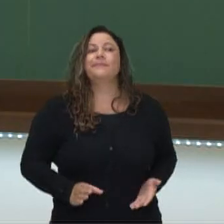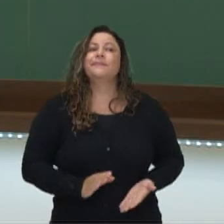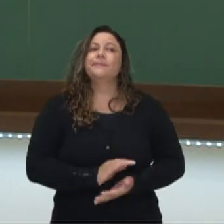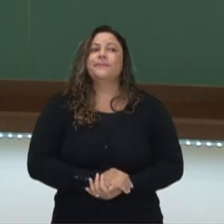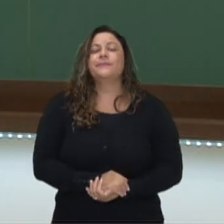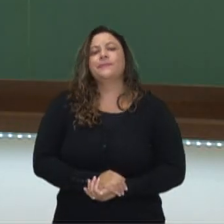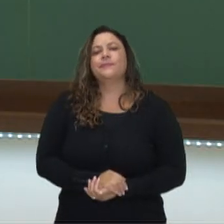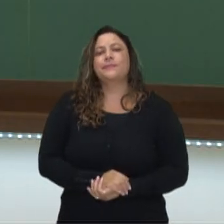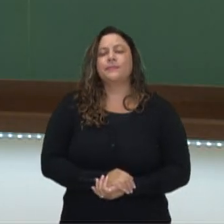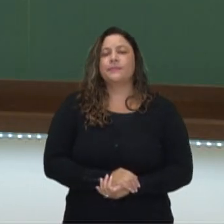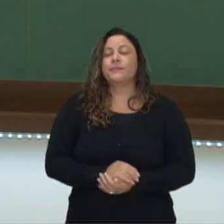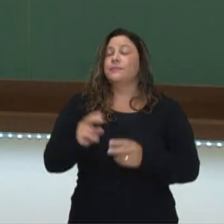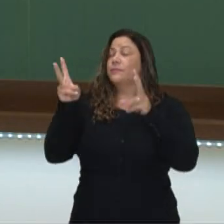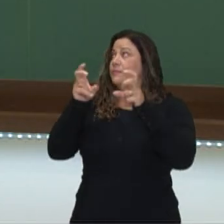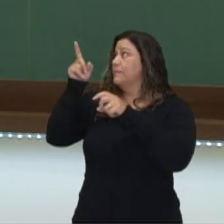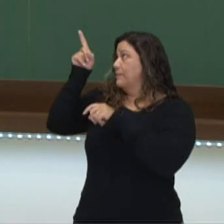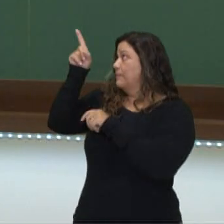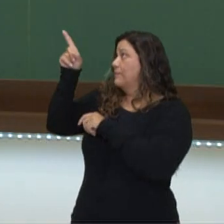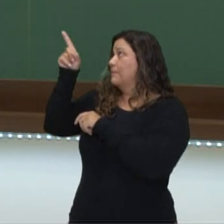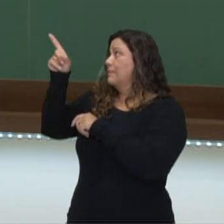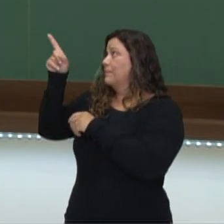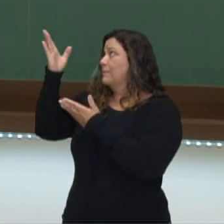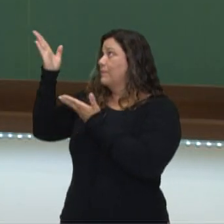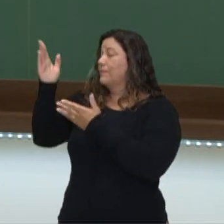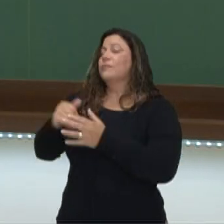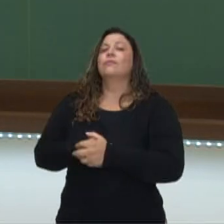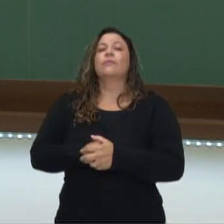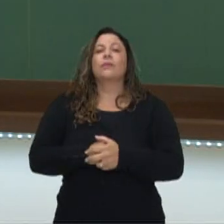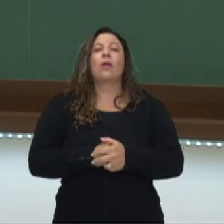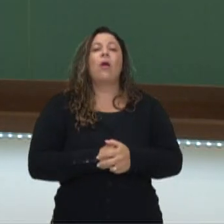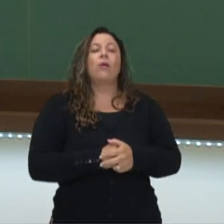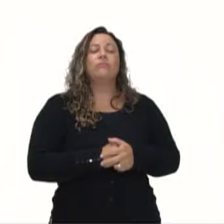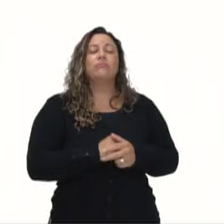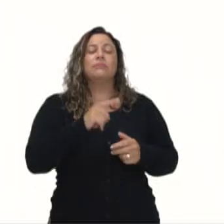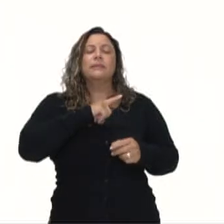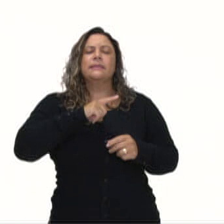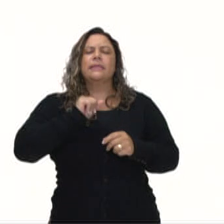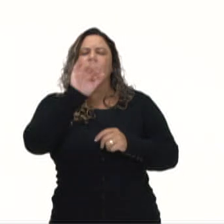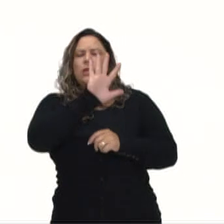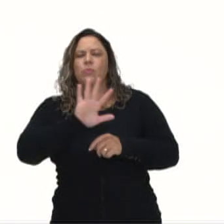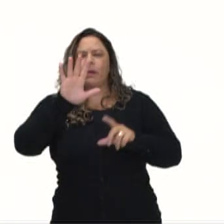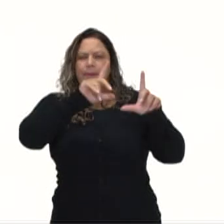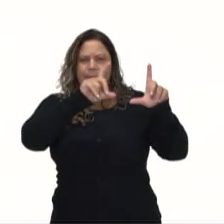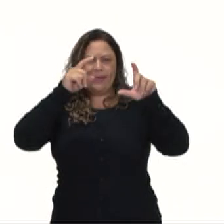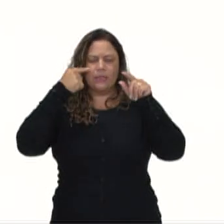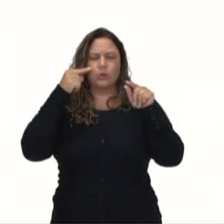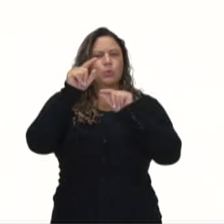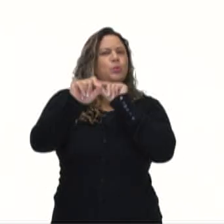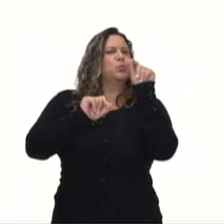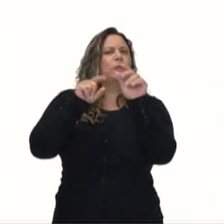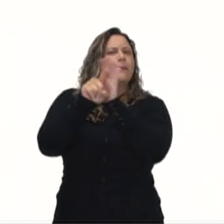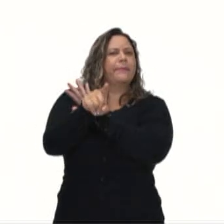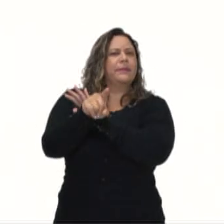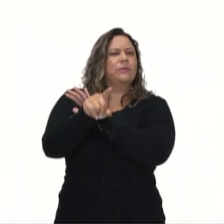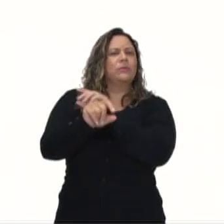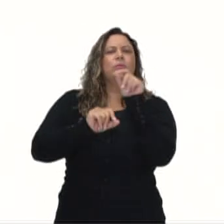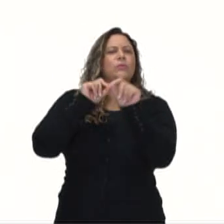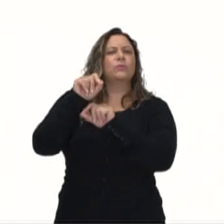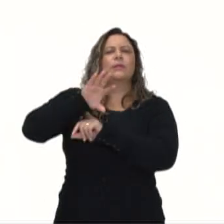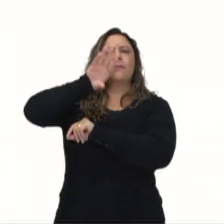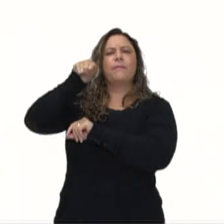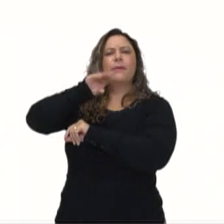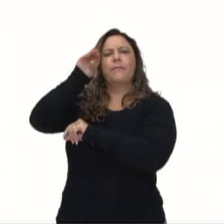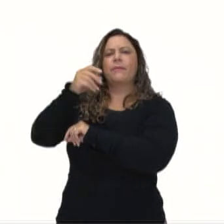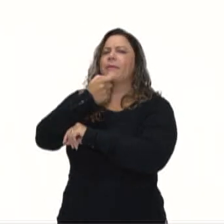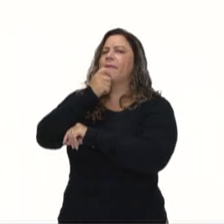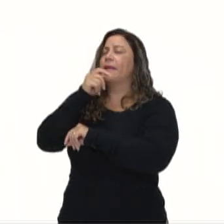Nós temos uma imagem e a pergunta diz assim: What can you see in this illustration? O